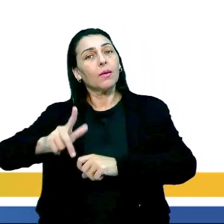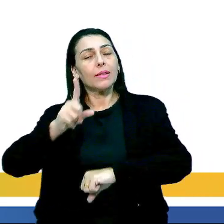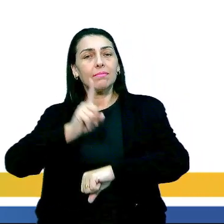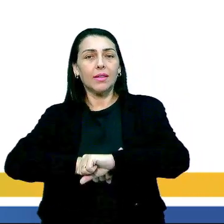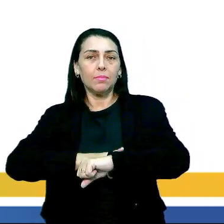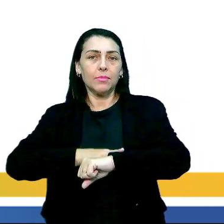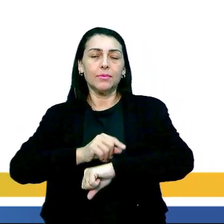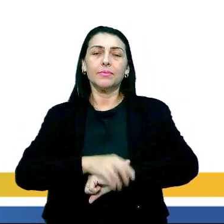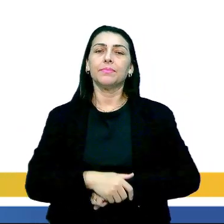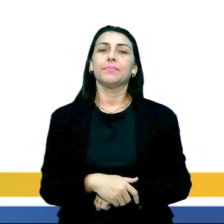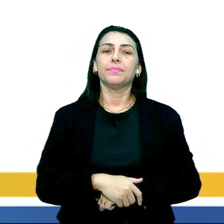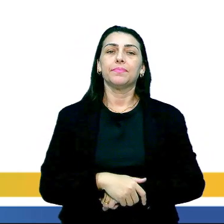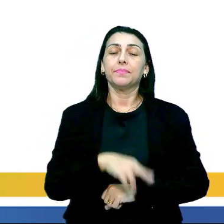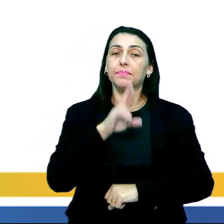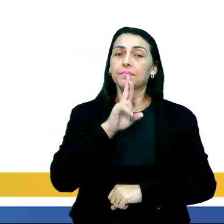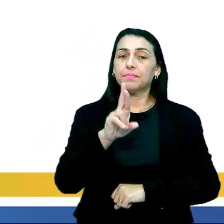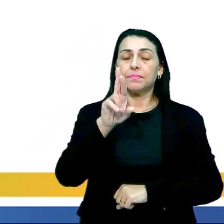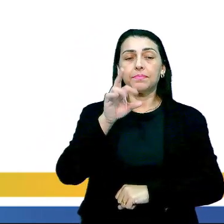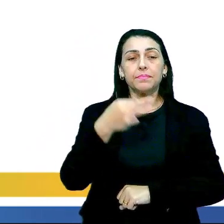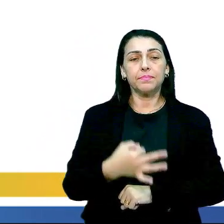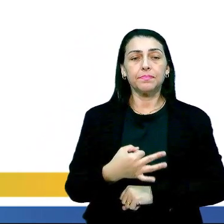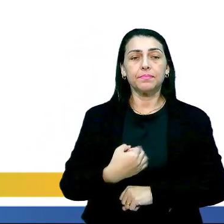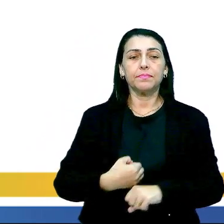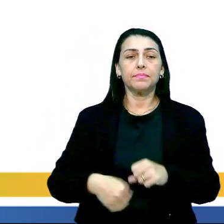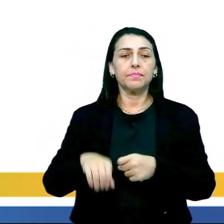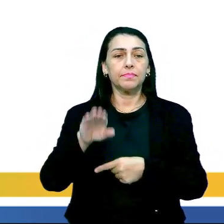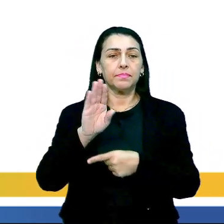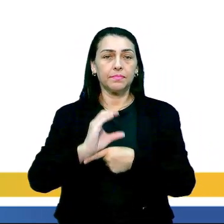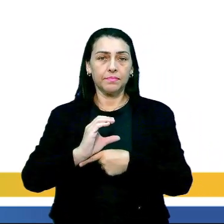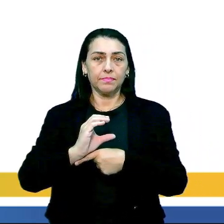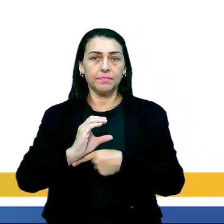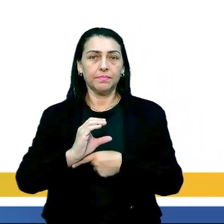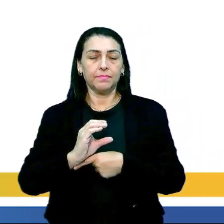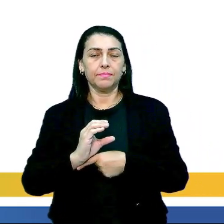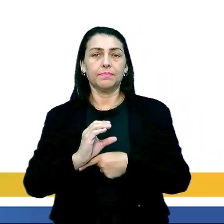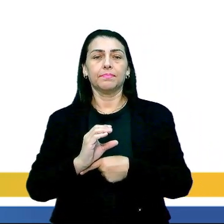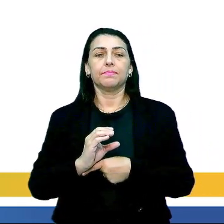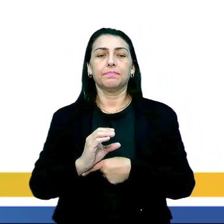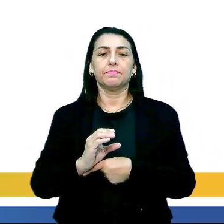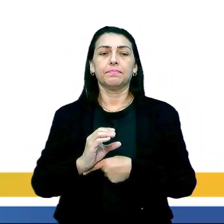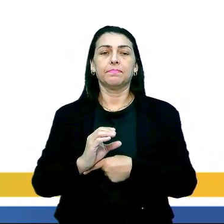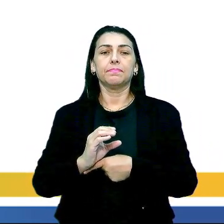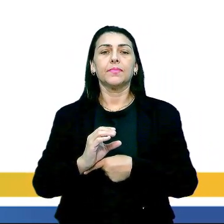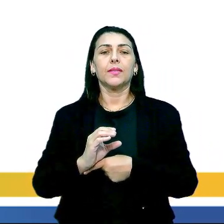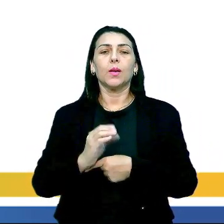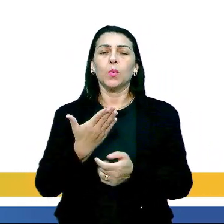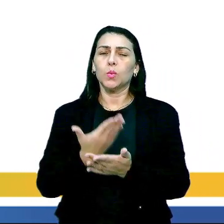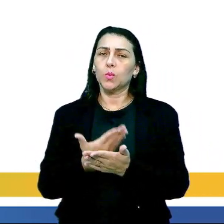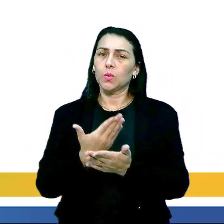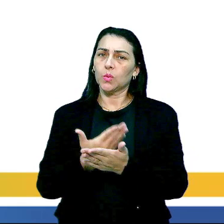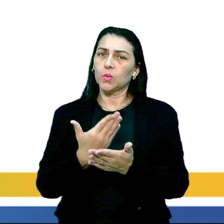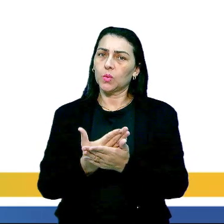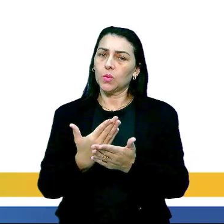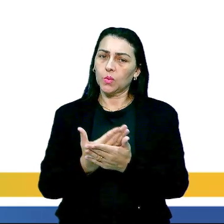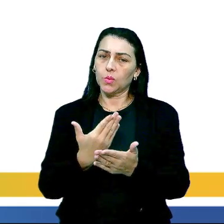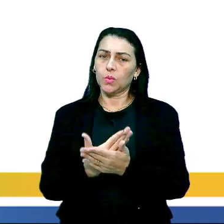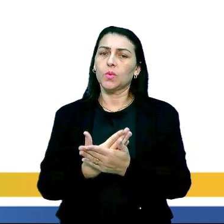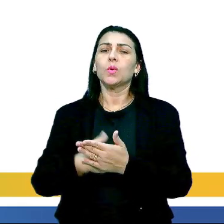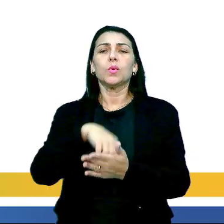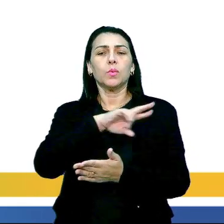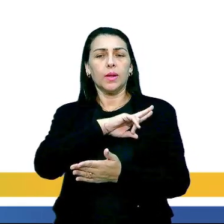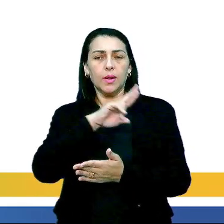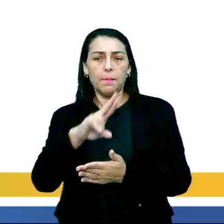no tempo. A resposta correta está na letra C. Defende o estudo pormenorizado de